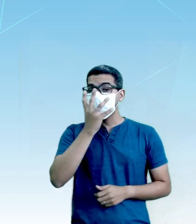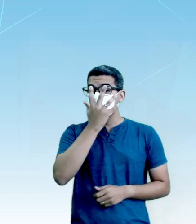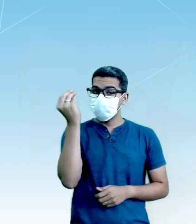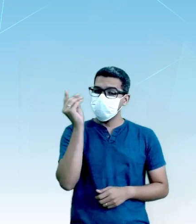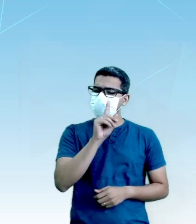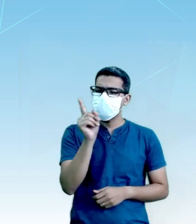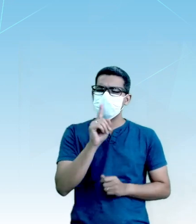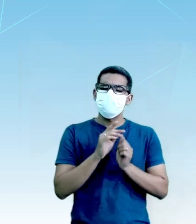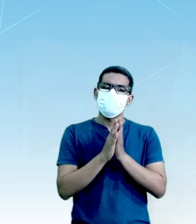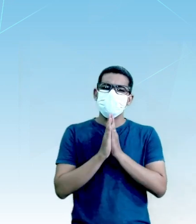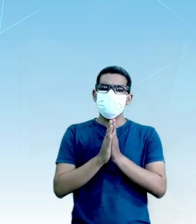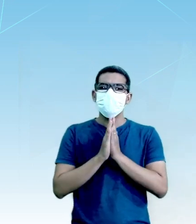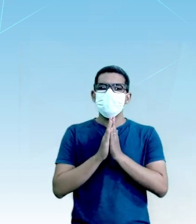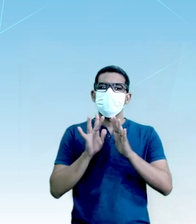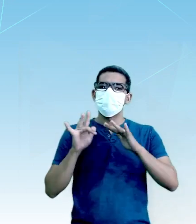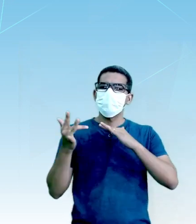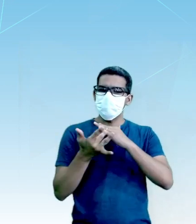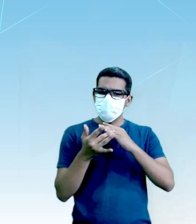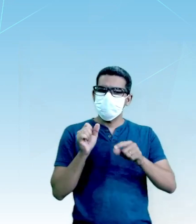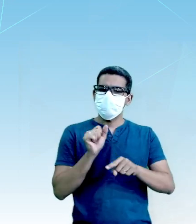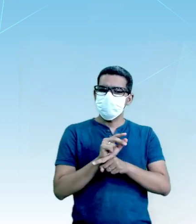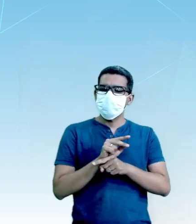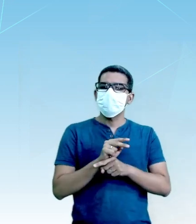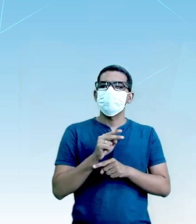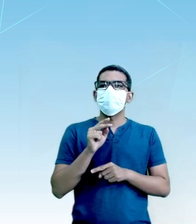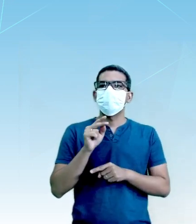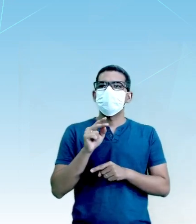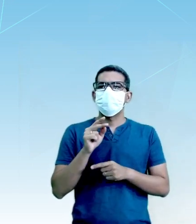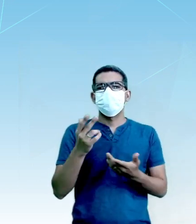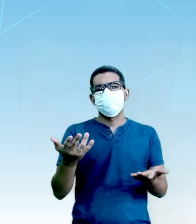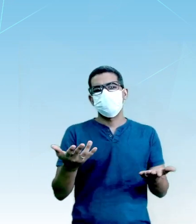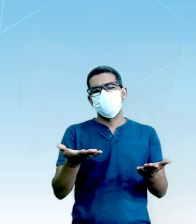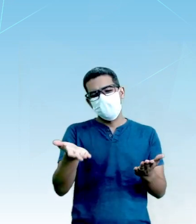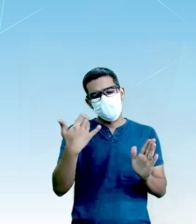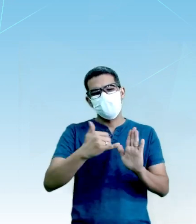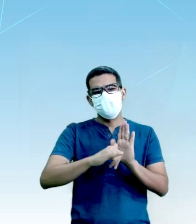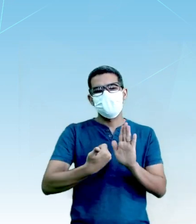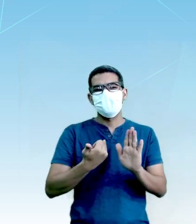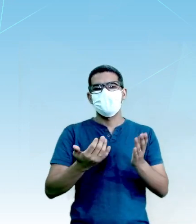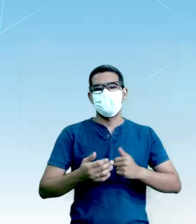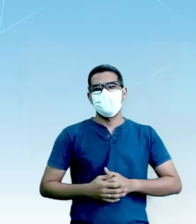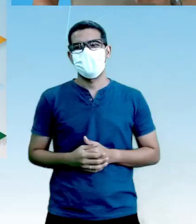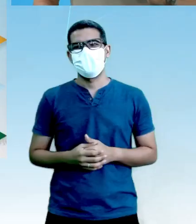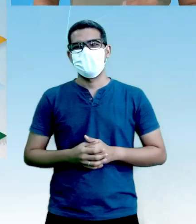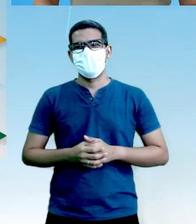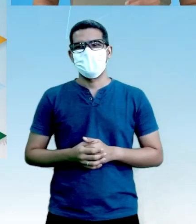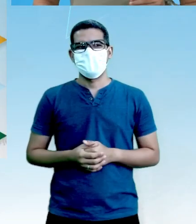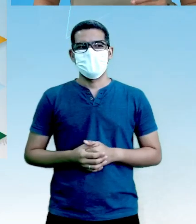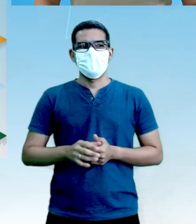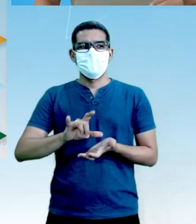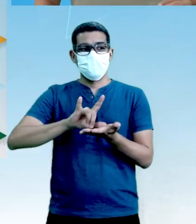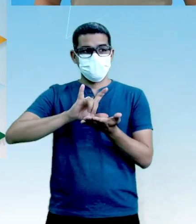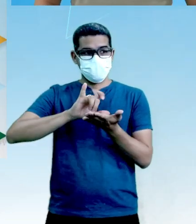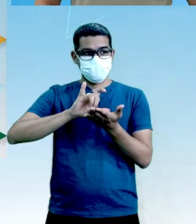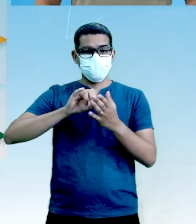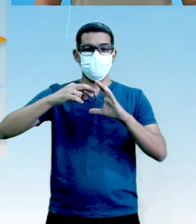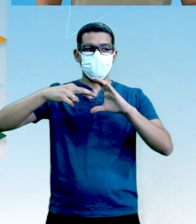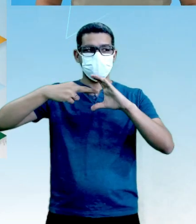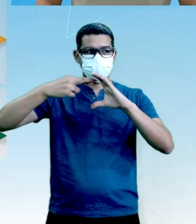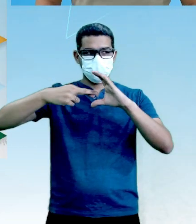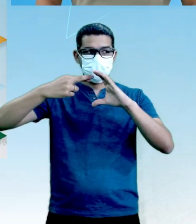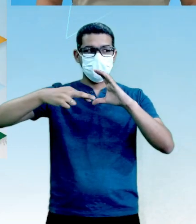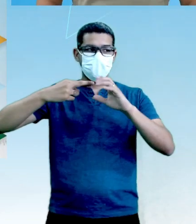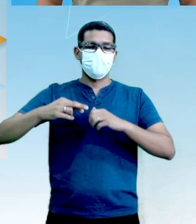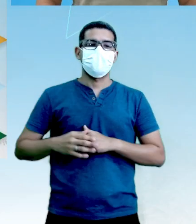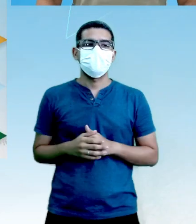estar aí plugado nas nossas redes sociais, tá bom? Não é sócio? Se associa aí, meu filho. Instagram, Robertão da transmissão, tudo